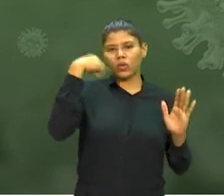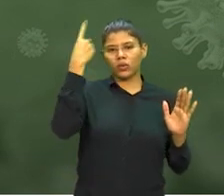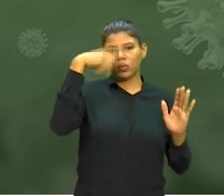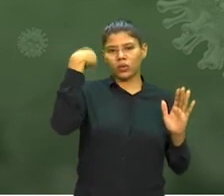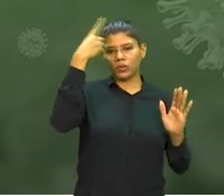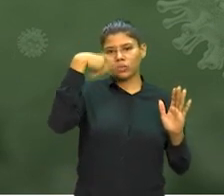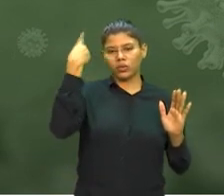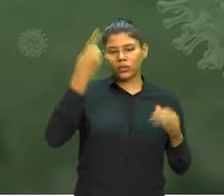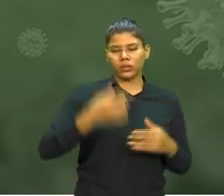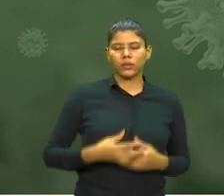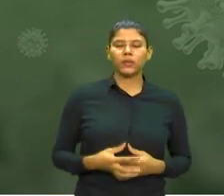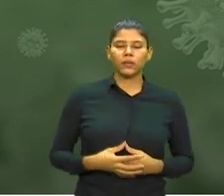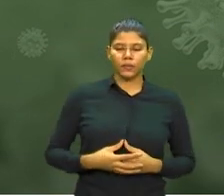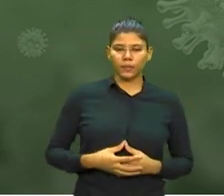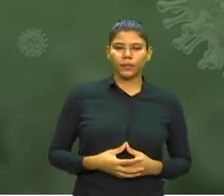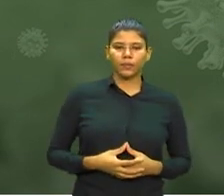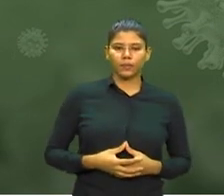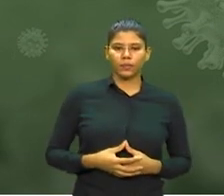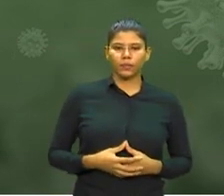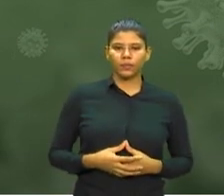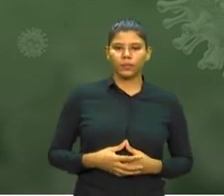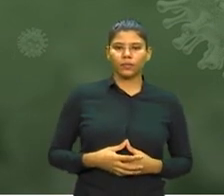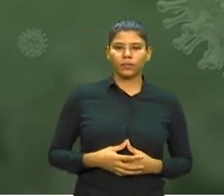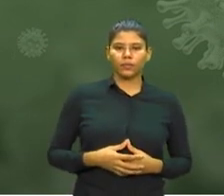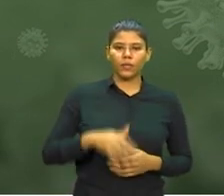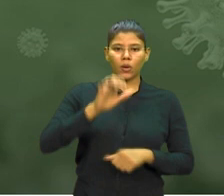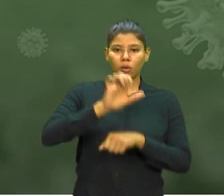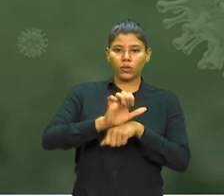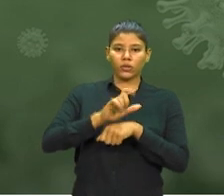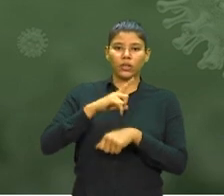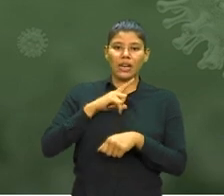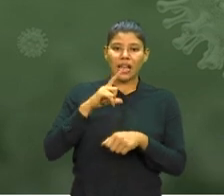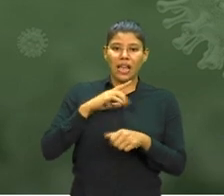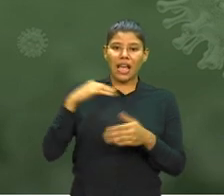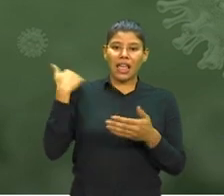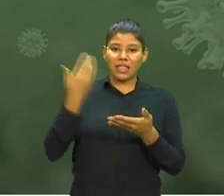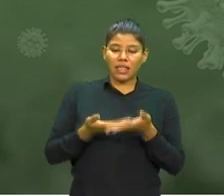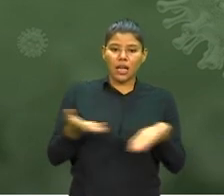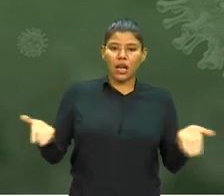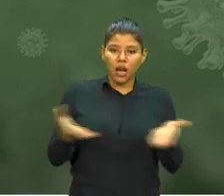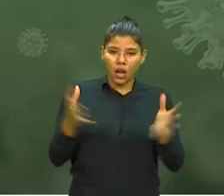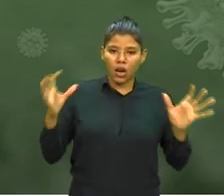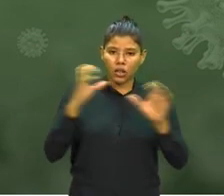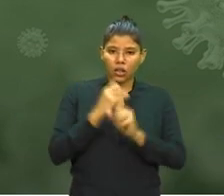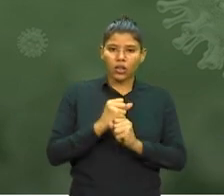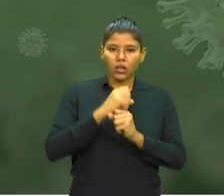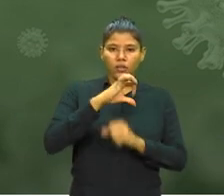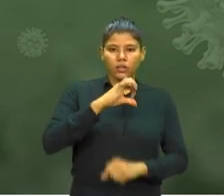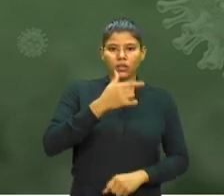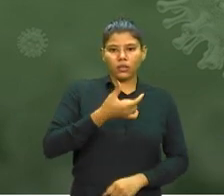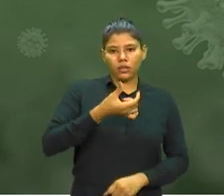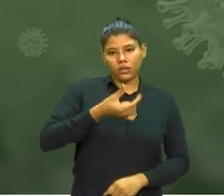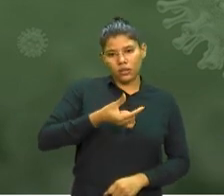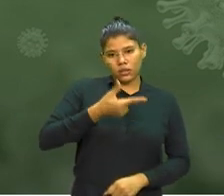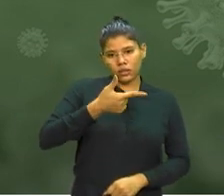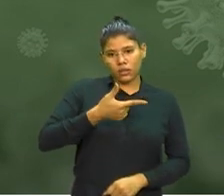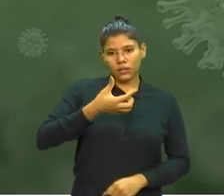últimas 24 horas o Estado contabiliza até o momento 926.875